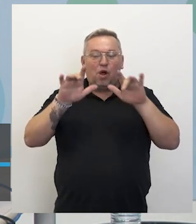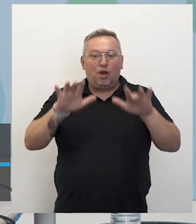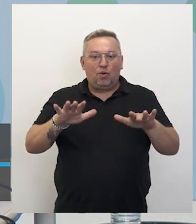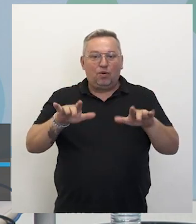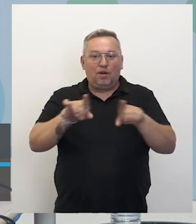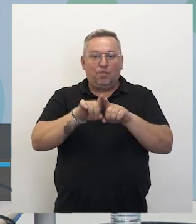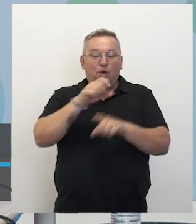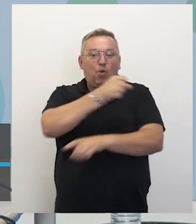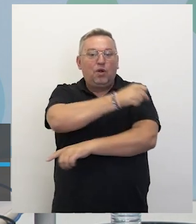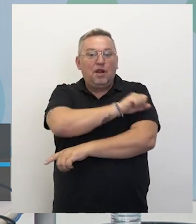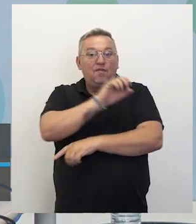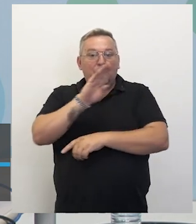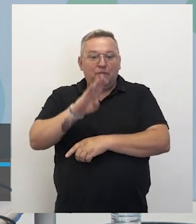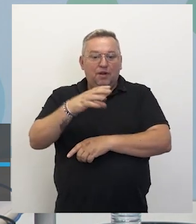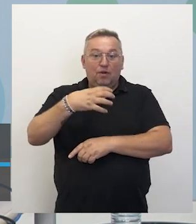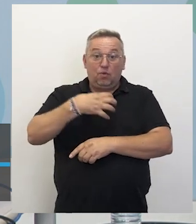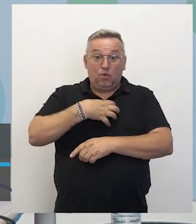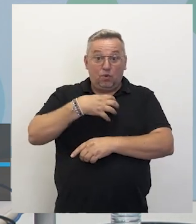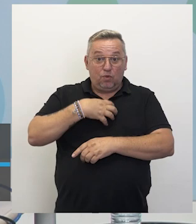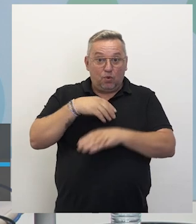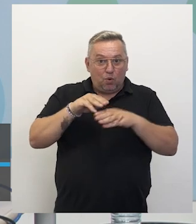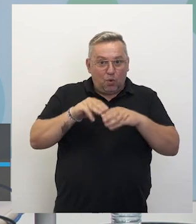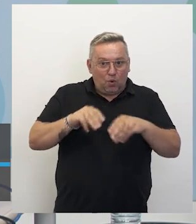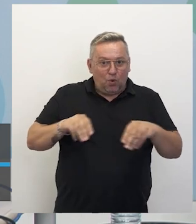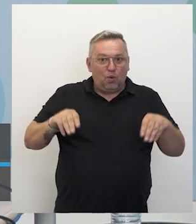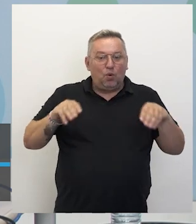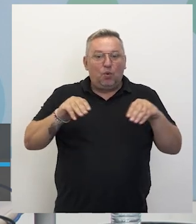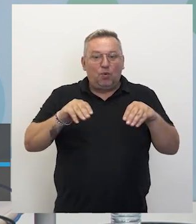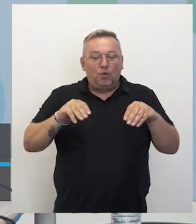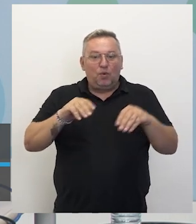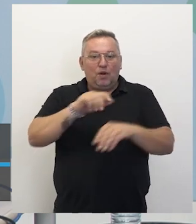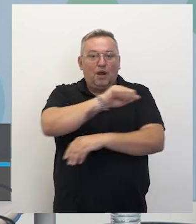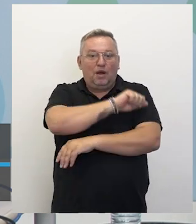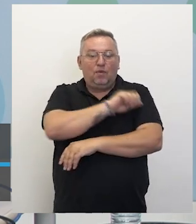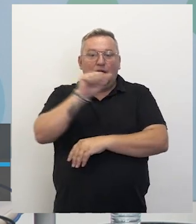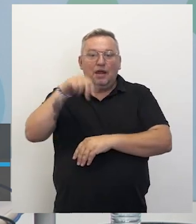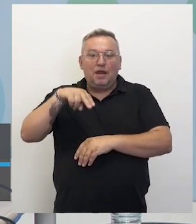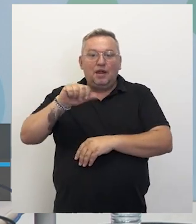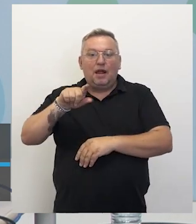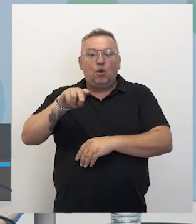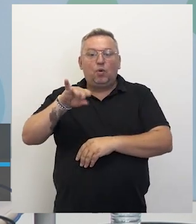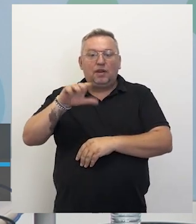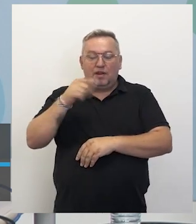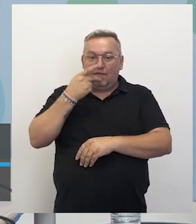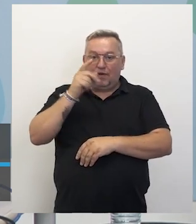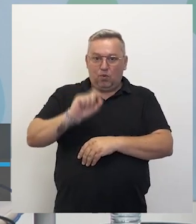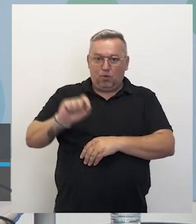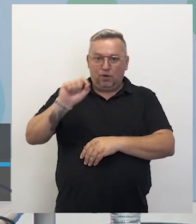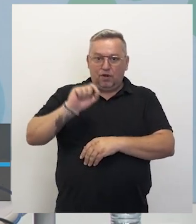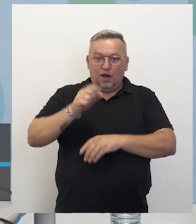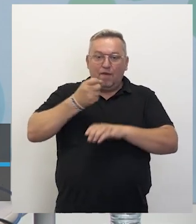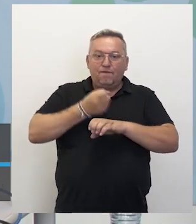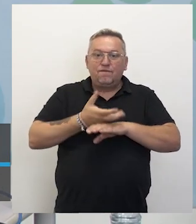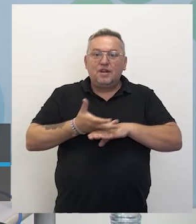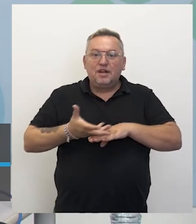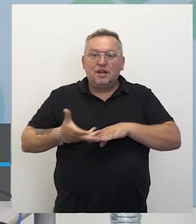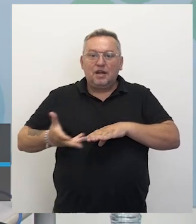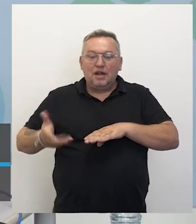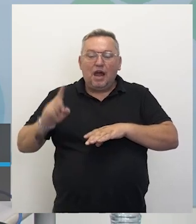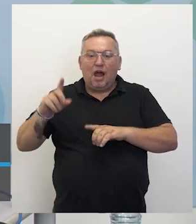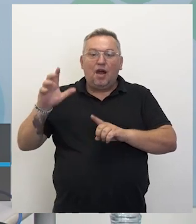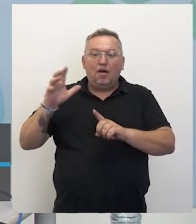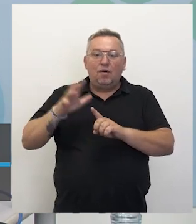C. Condições do solo. Oba! A aluna Ana Luísa, da Escola Nilce, diz: vegetações são